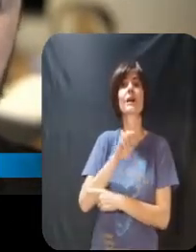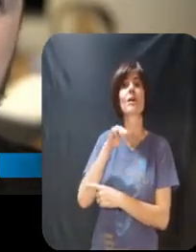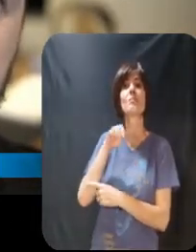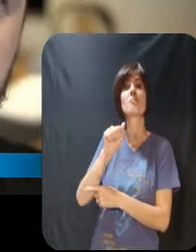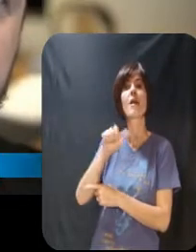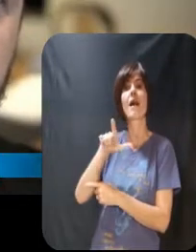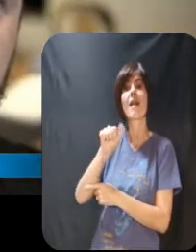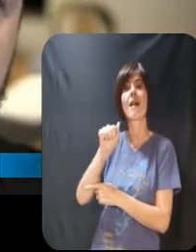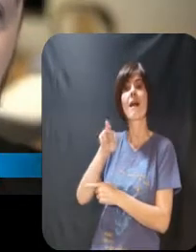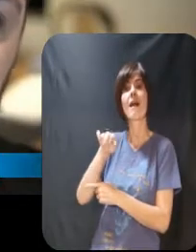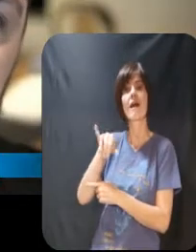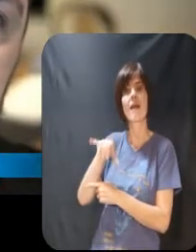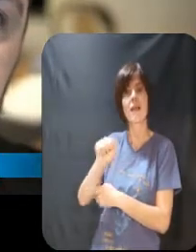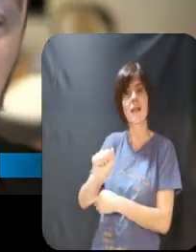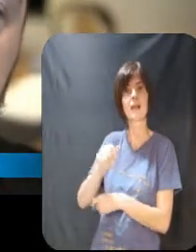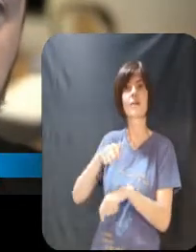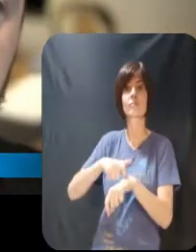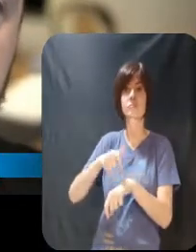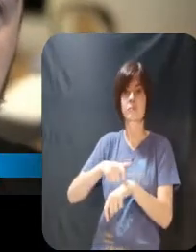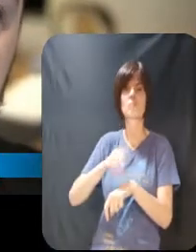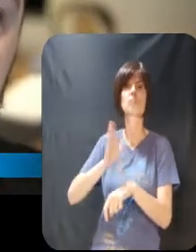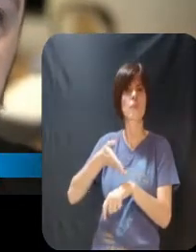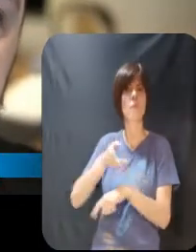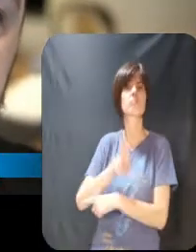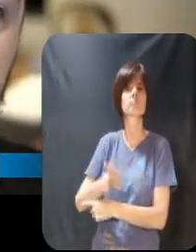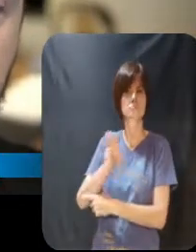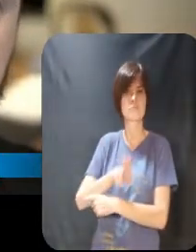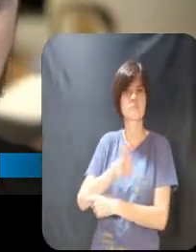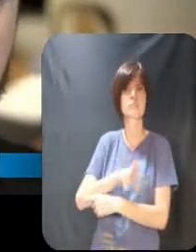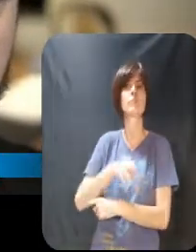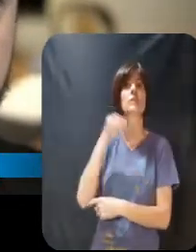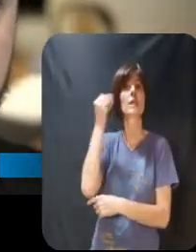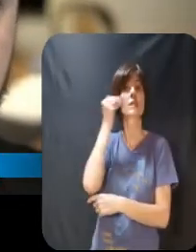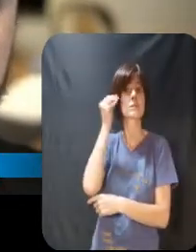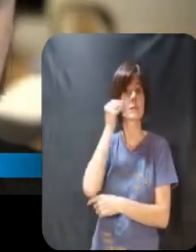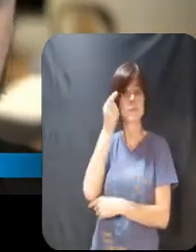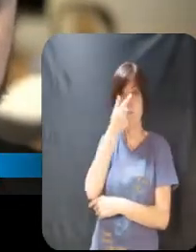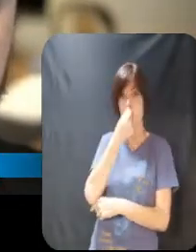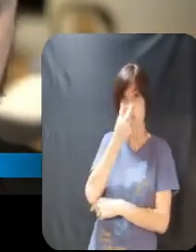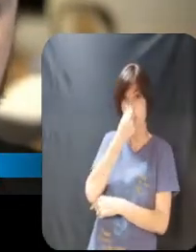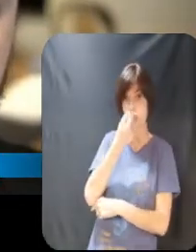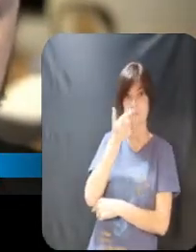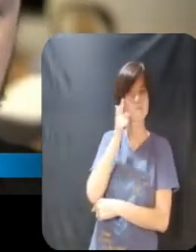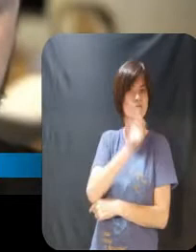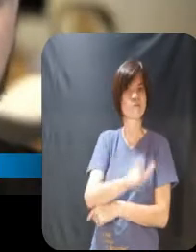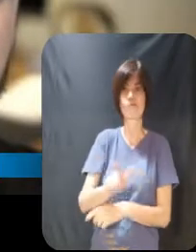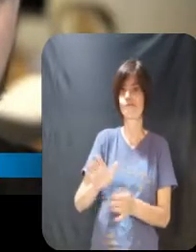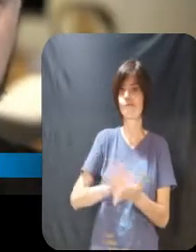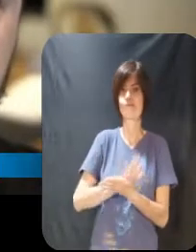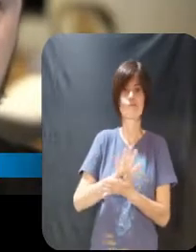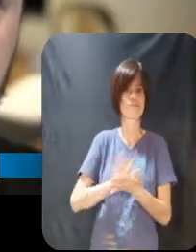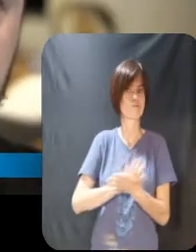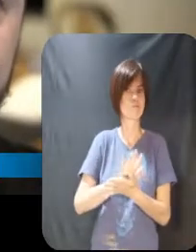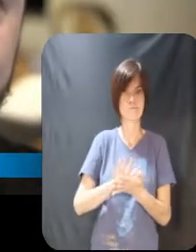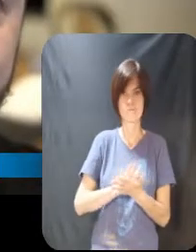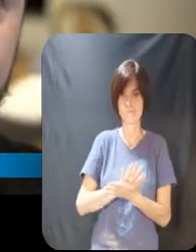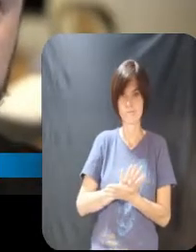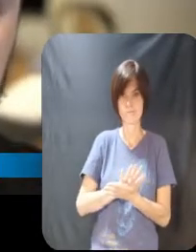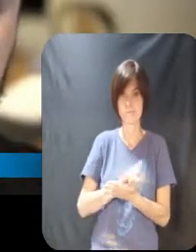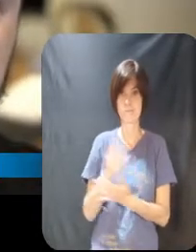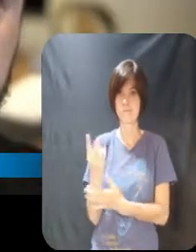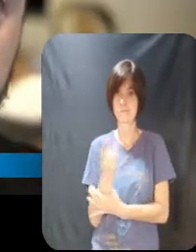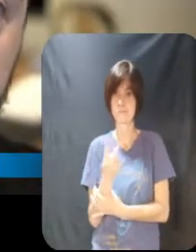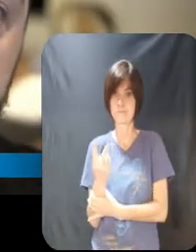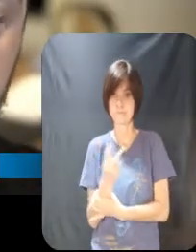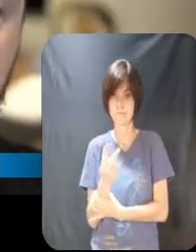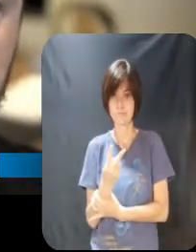e já tentaram usar ela contra a gripe e não deu muito certo. A cloroquina e a hidroxicloroquina já tinham relatos na época da SARS